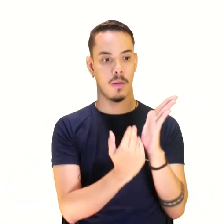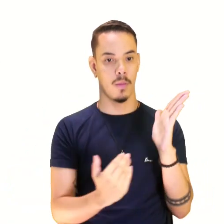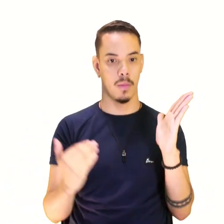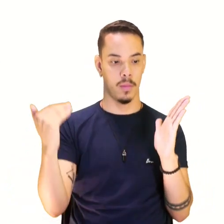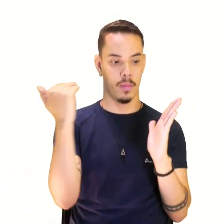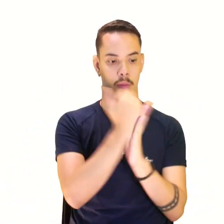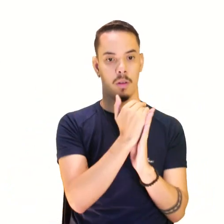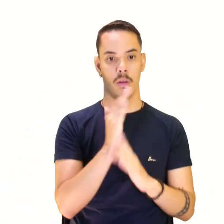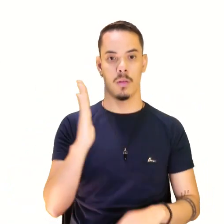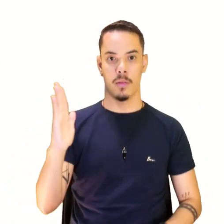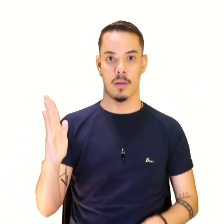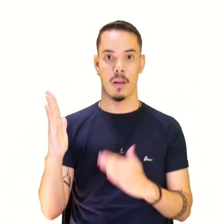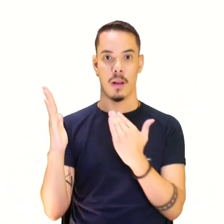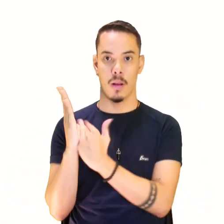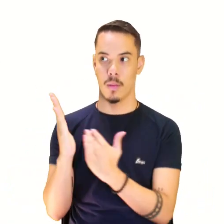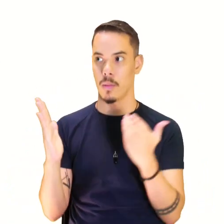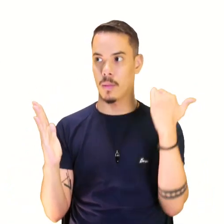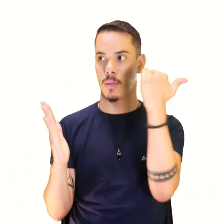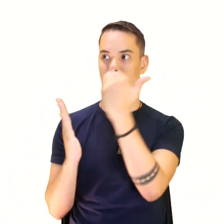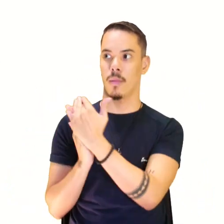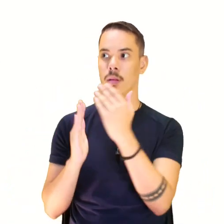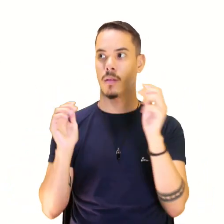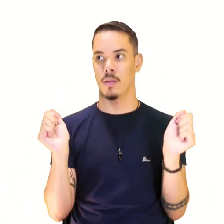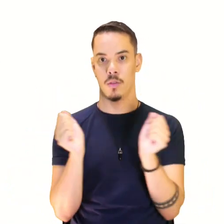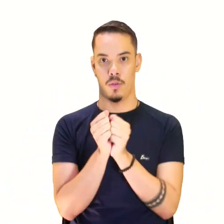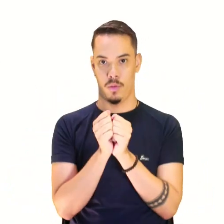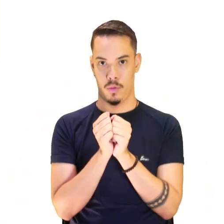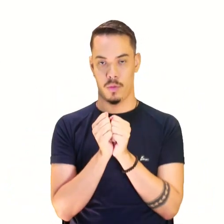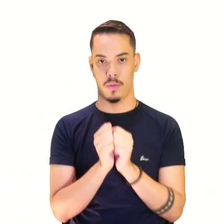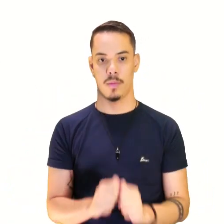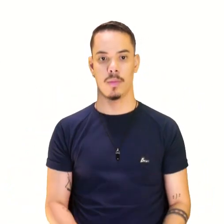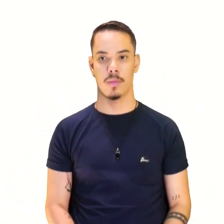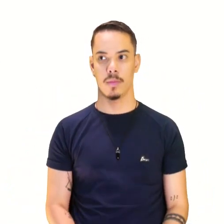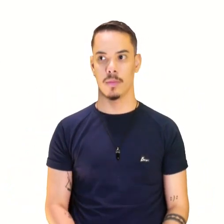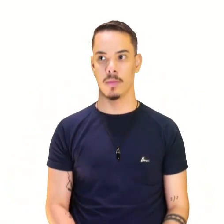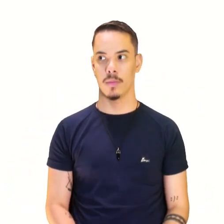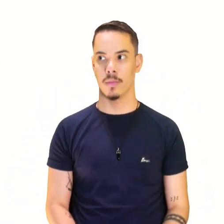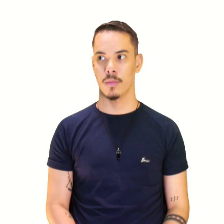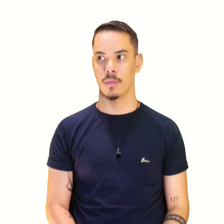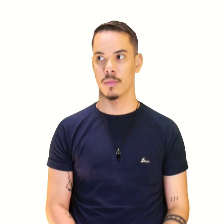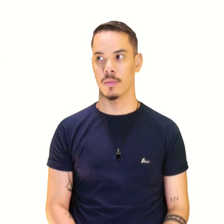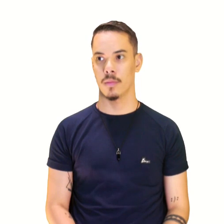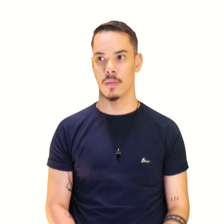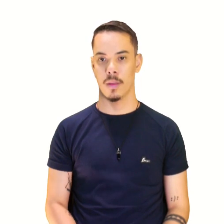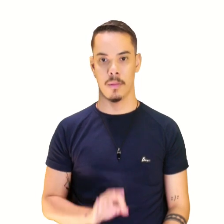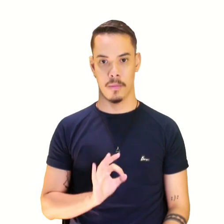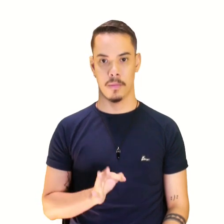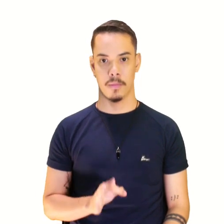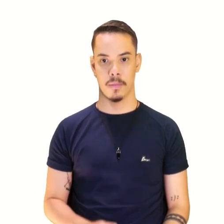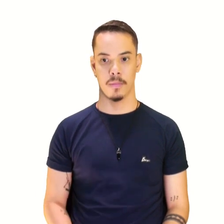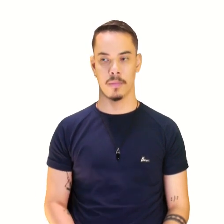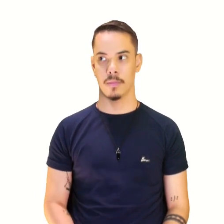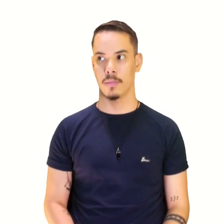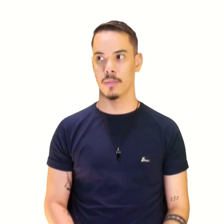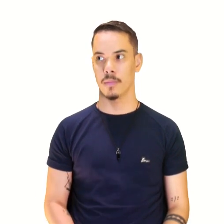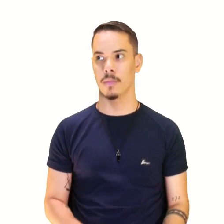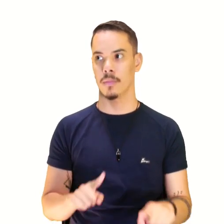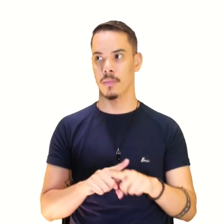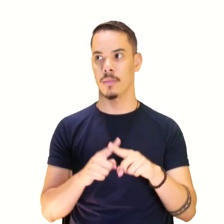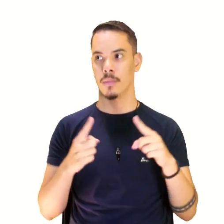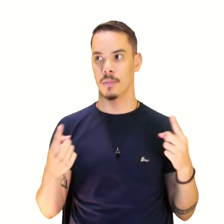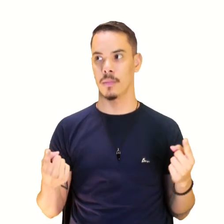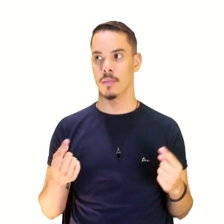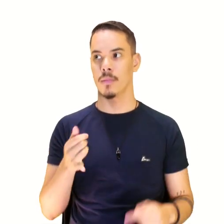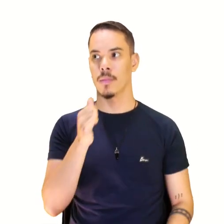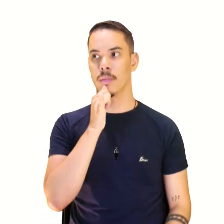vezes a quantidade de tortas, aumenta 1,5 vezes a quantidade de farinhas. Assim por diante, tá? Agora vamos um exemplo da